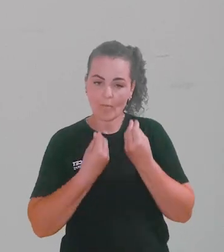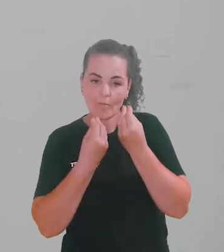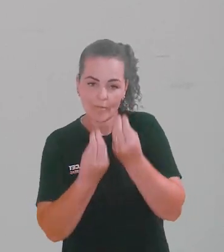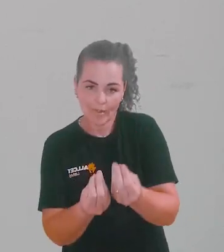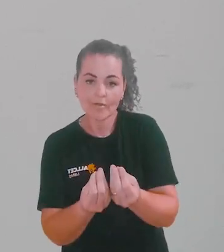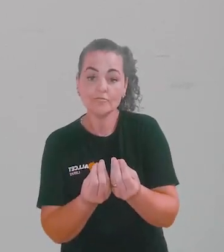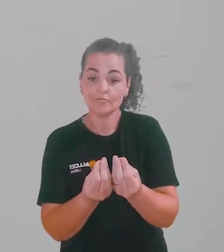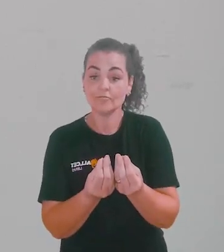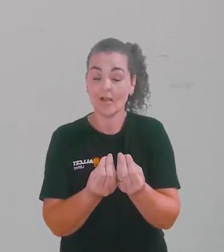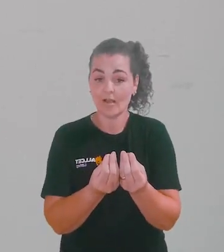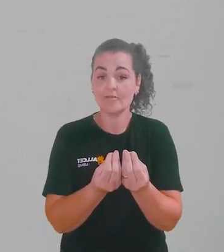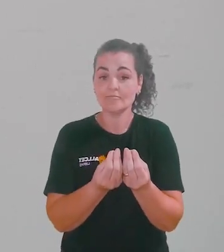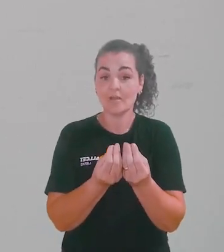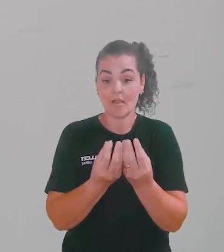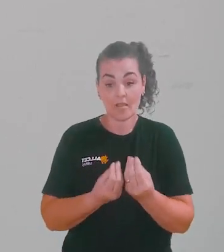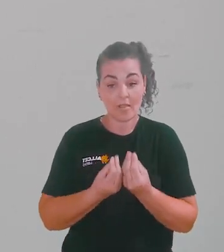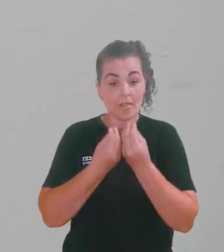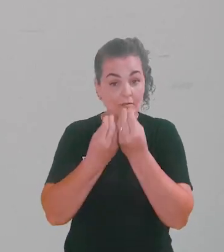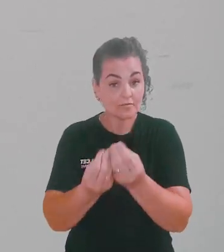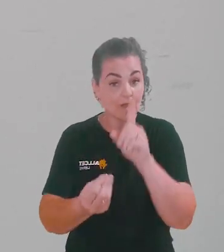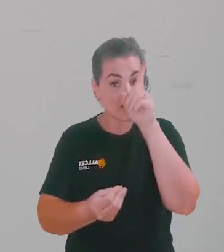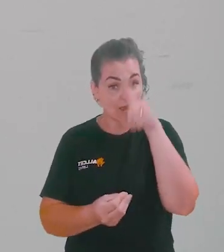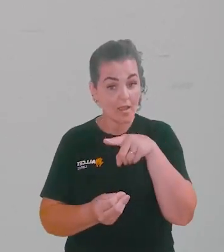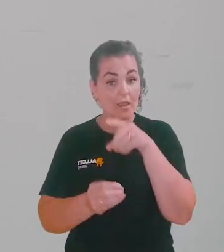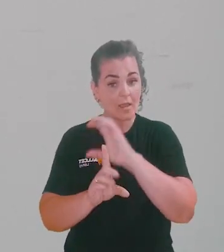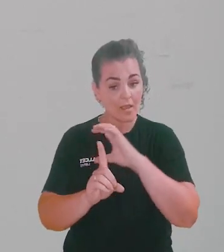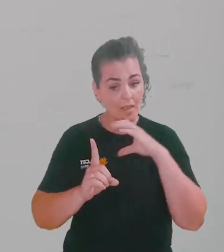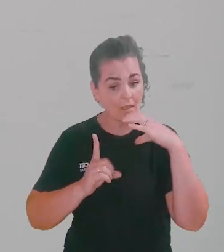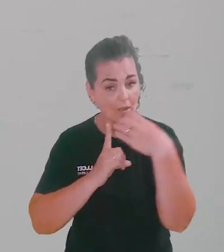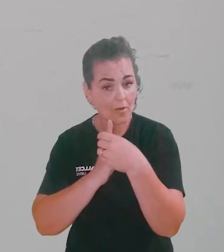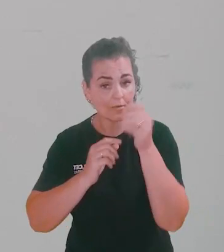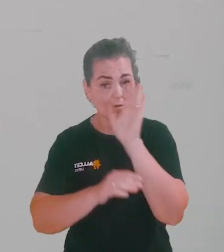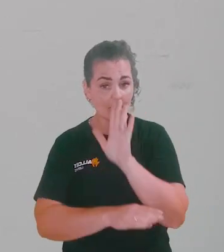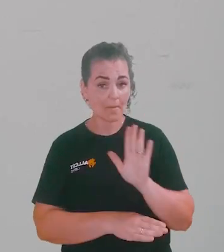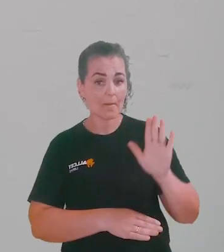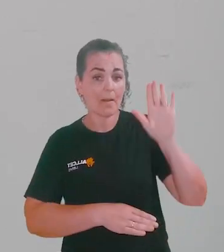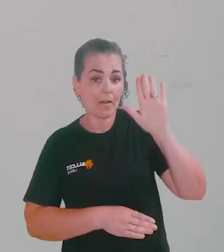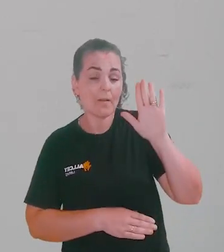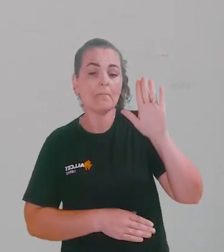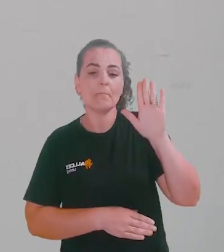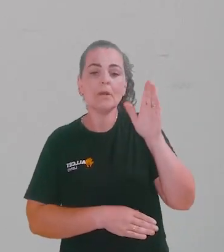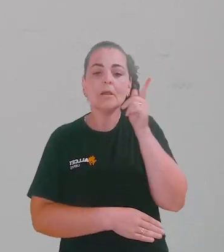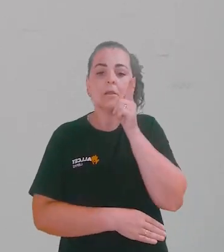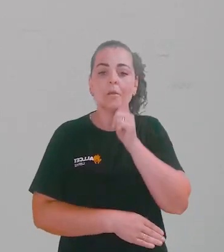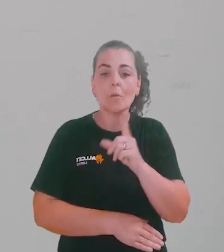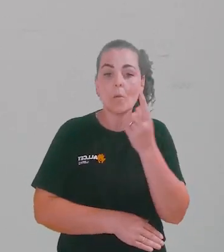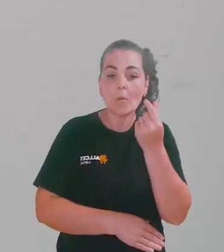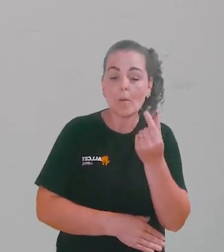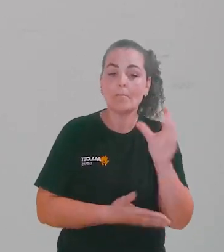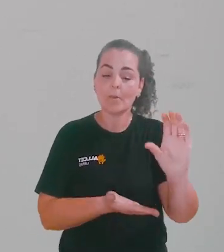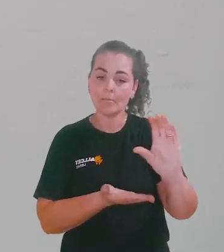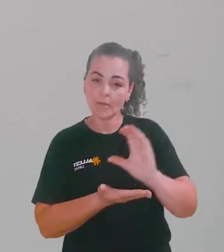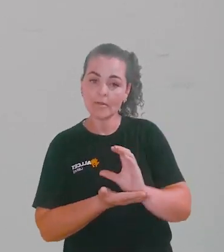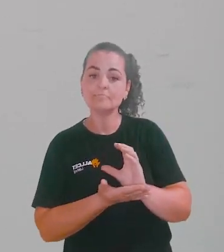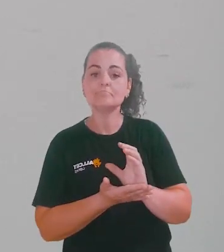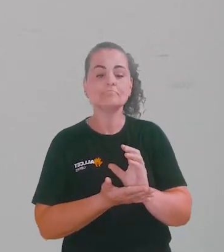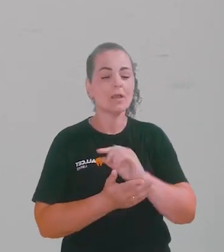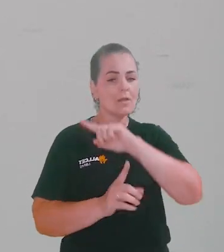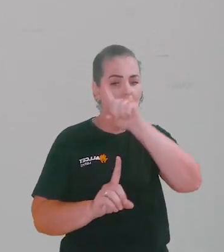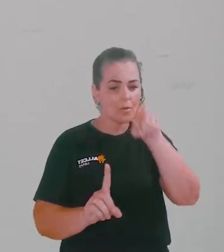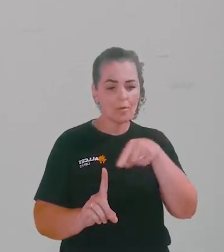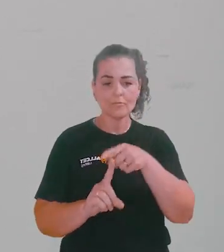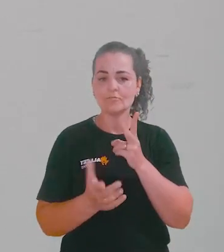protagonista, quem recebe esse resultado é a comunidade. Então, das ações, das campanhas, arrecadações, o nosso objetivo final é